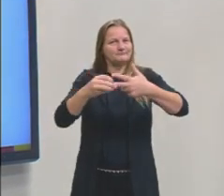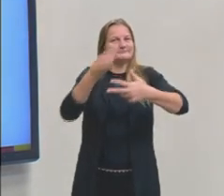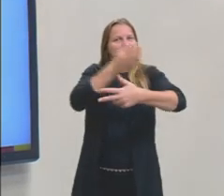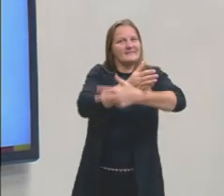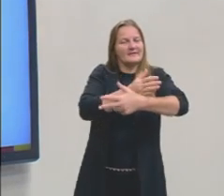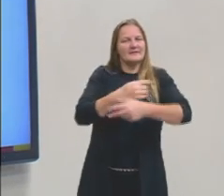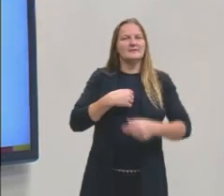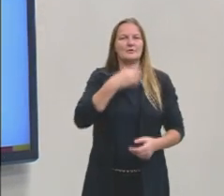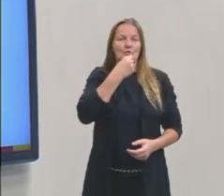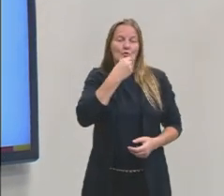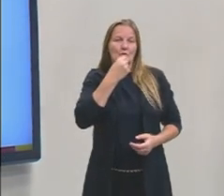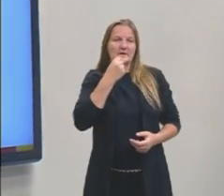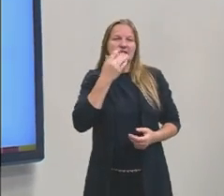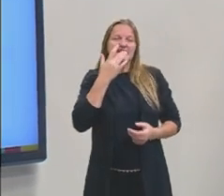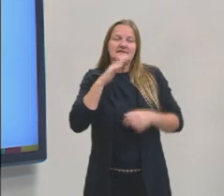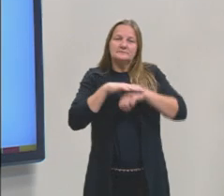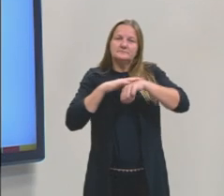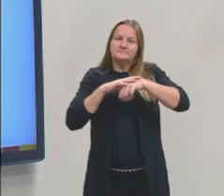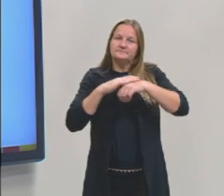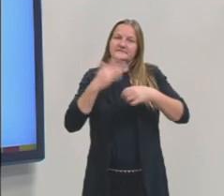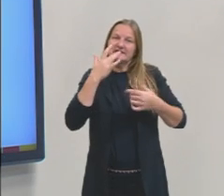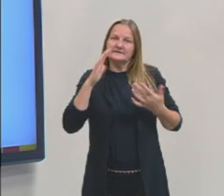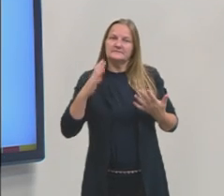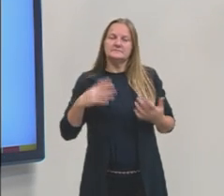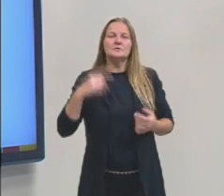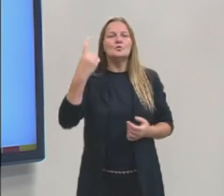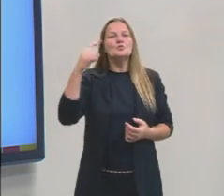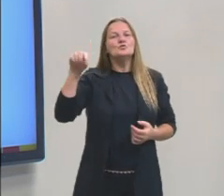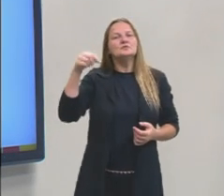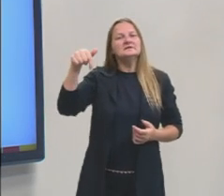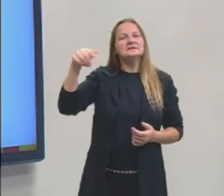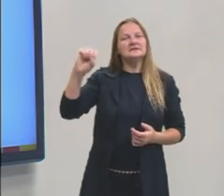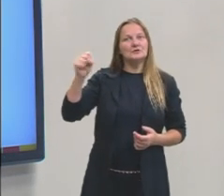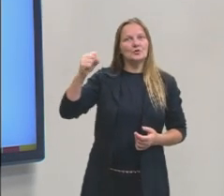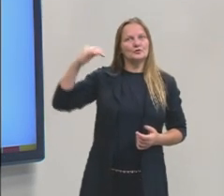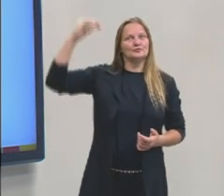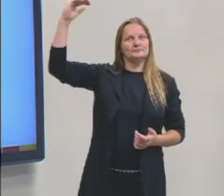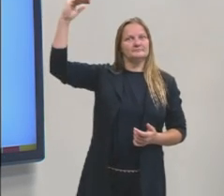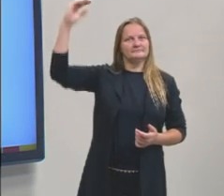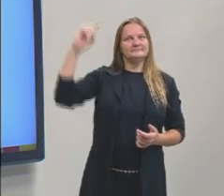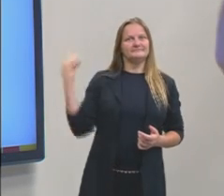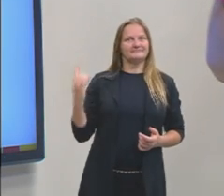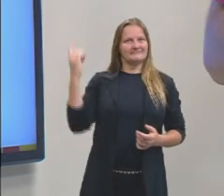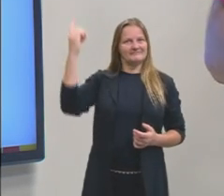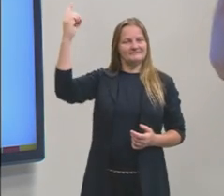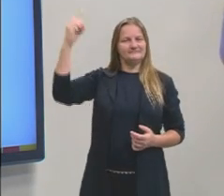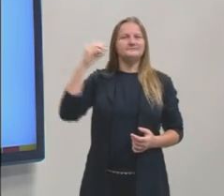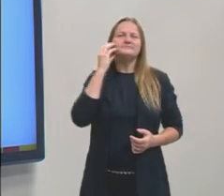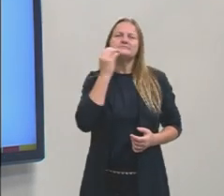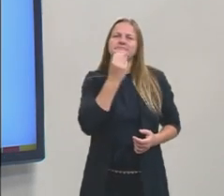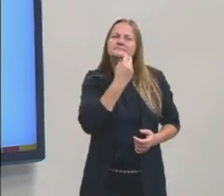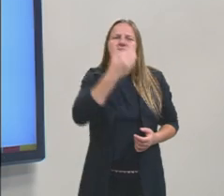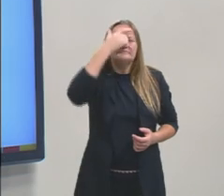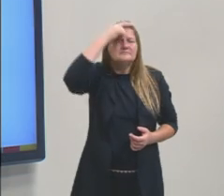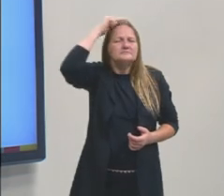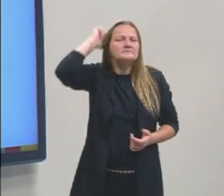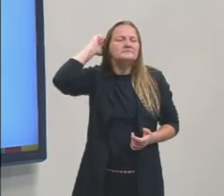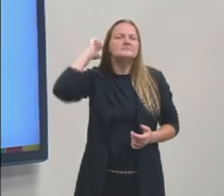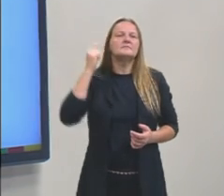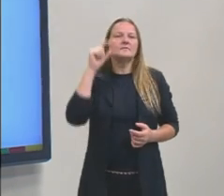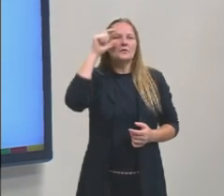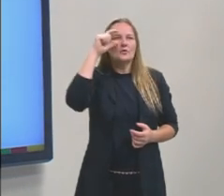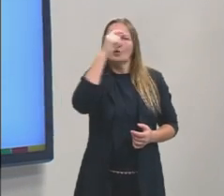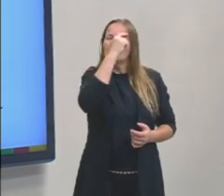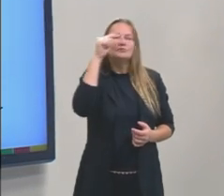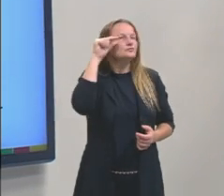eu sou um homem branco e 1,78 tem cabelos curtos a barba também é curta uso óculos